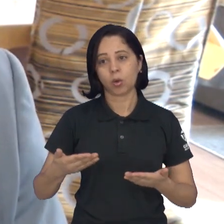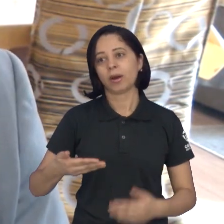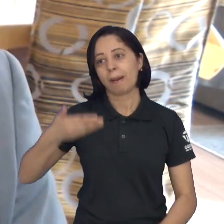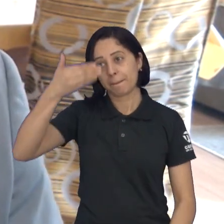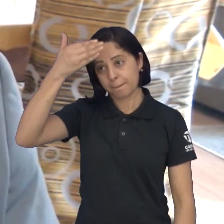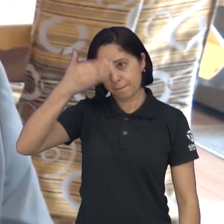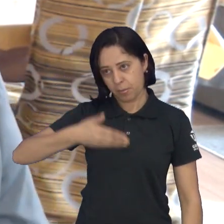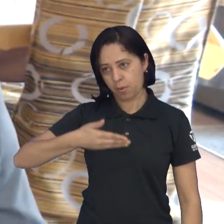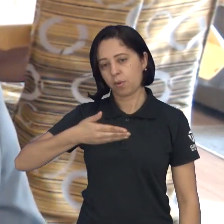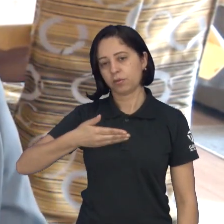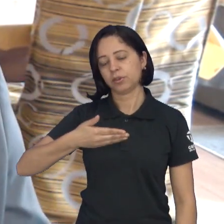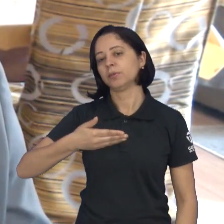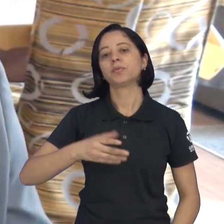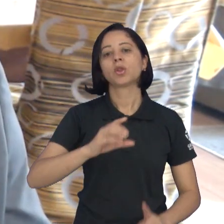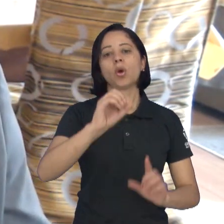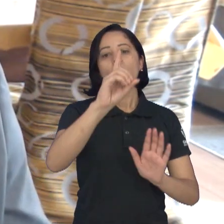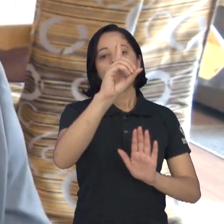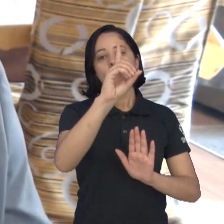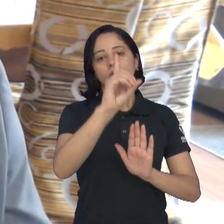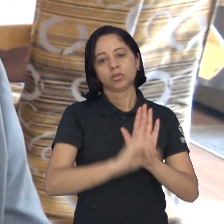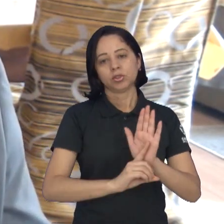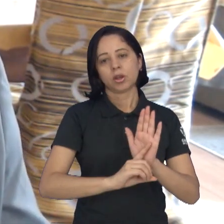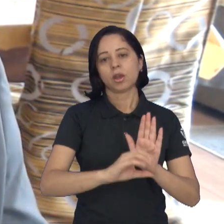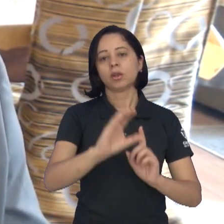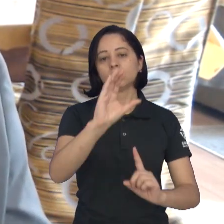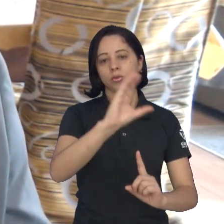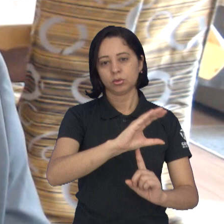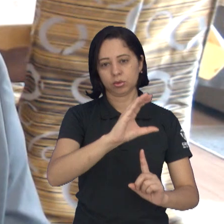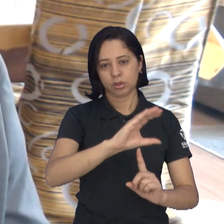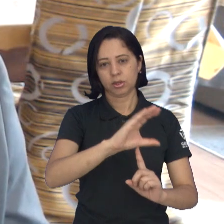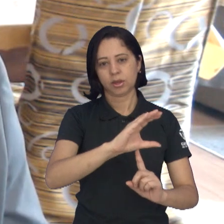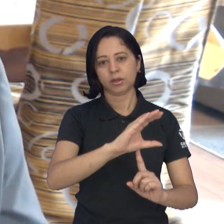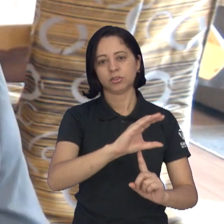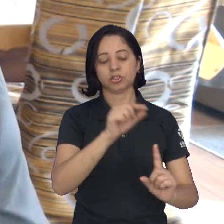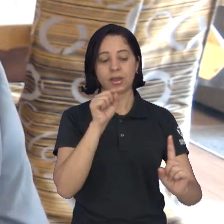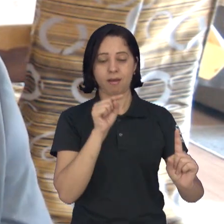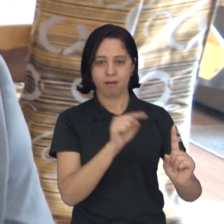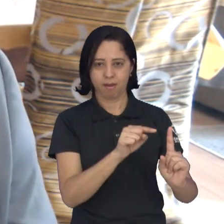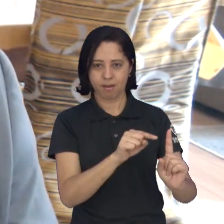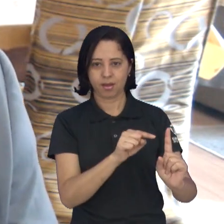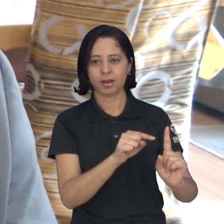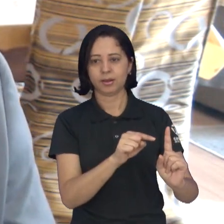do consumidor torna o consumidor